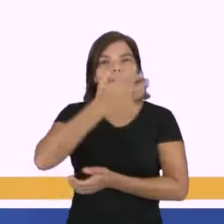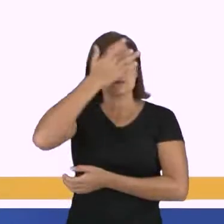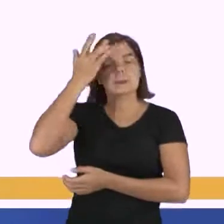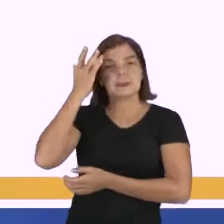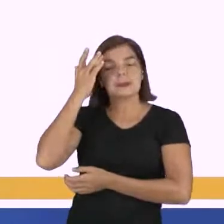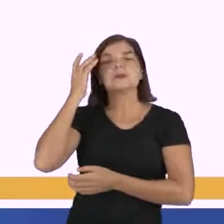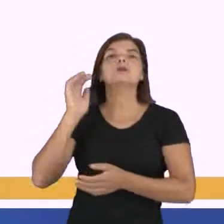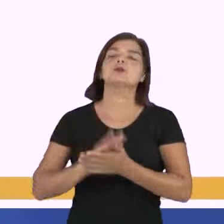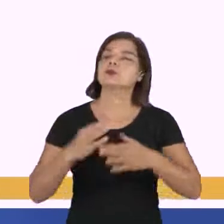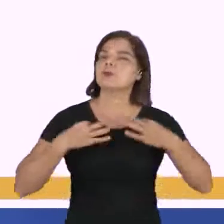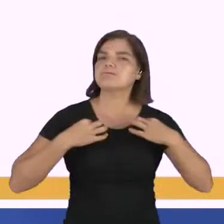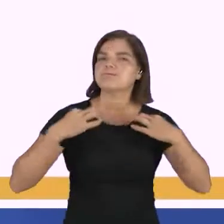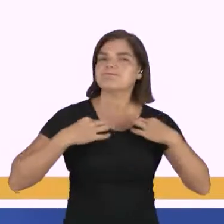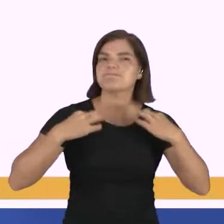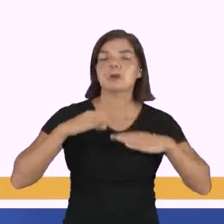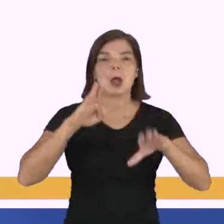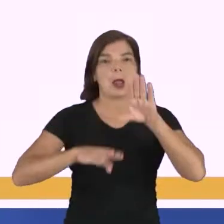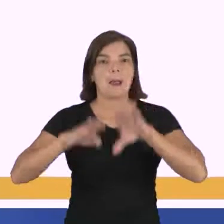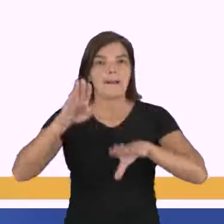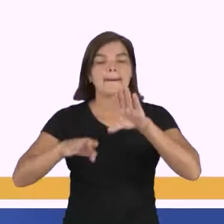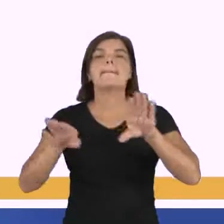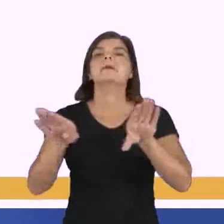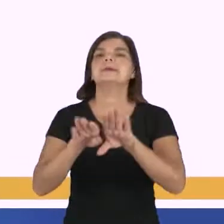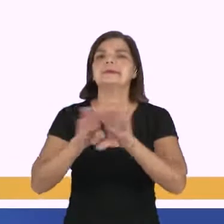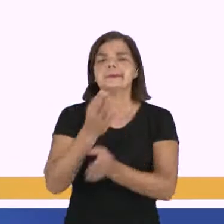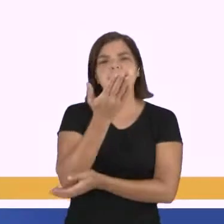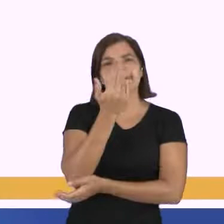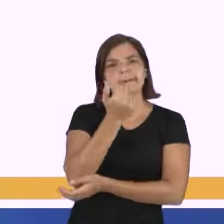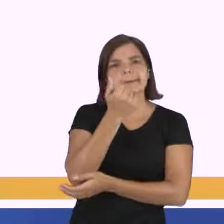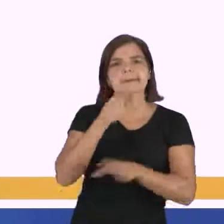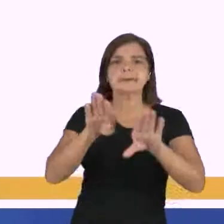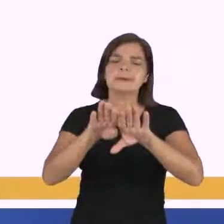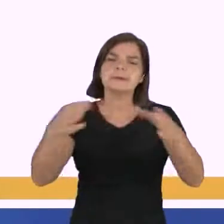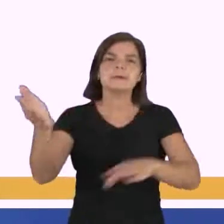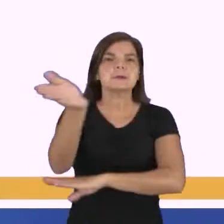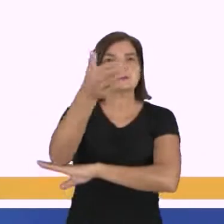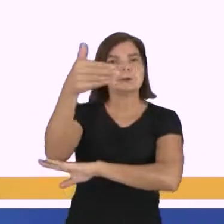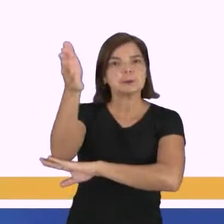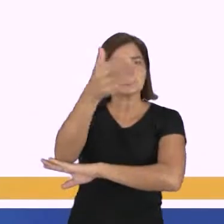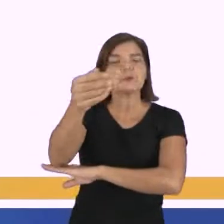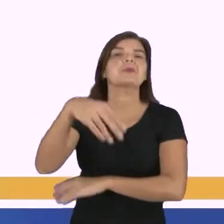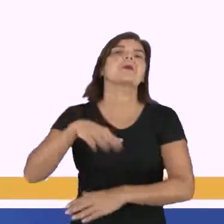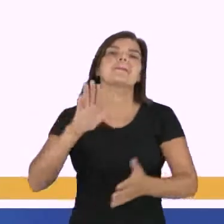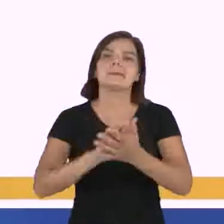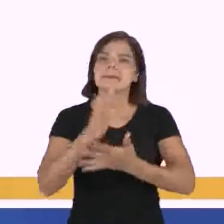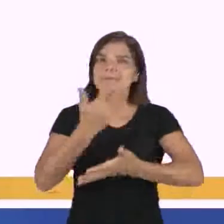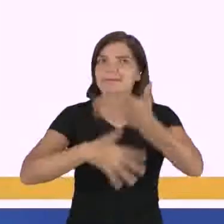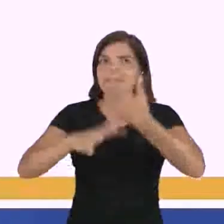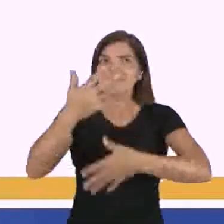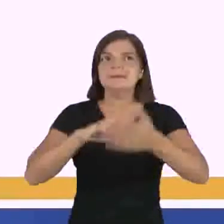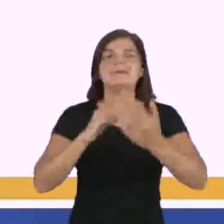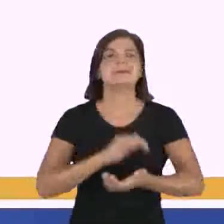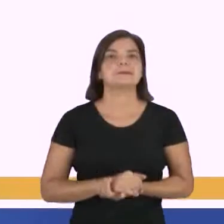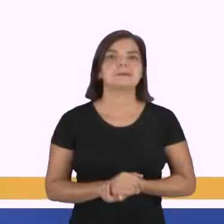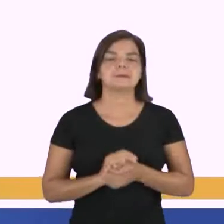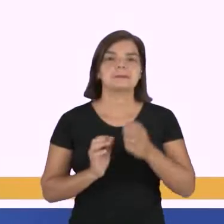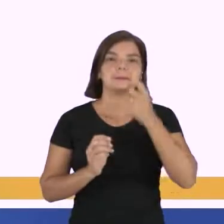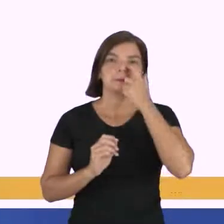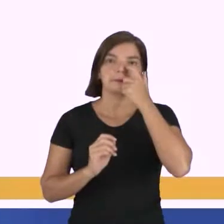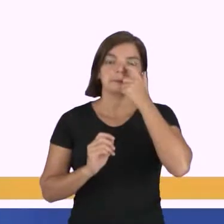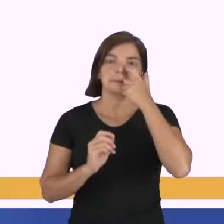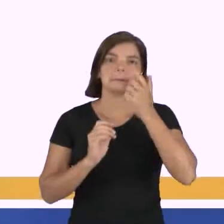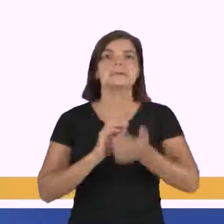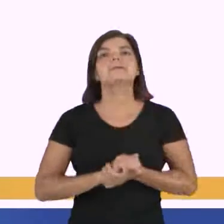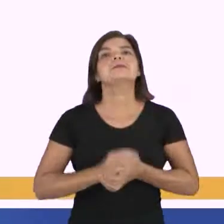as pessoas se vestem a caráter, muitas vezes eles também fazem refeições, colocam bandeira, enfim. É bem celebrado. Vamos falar um